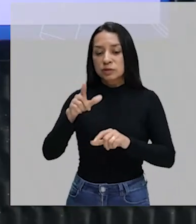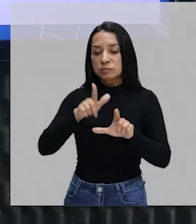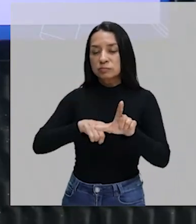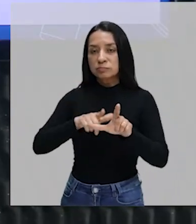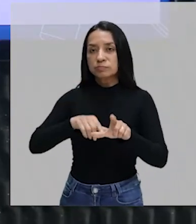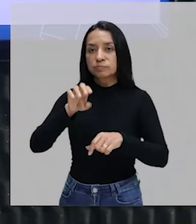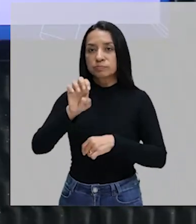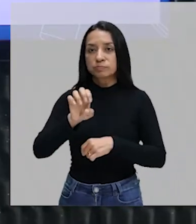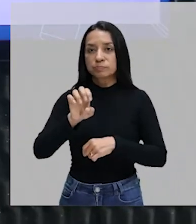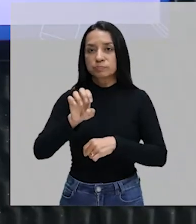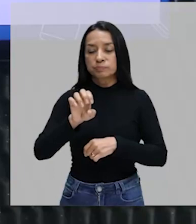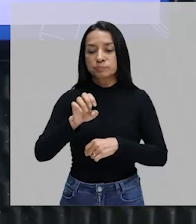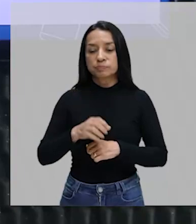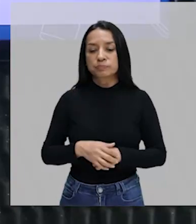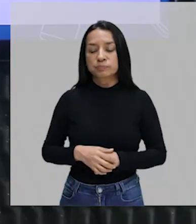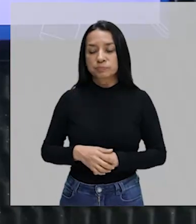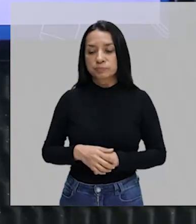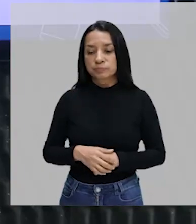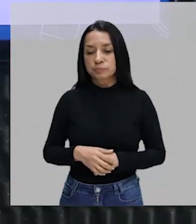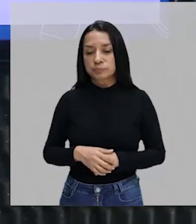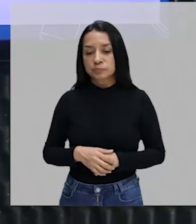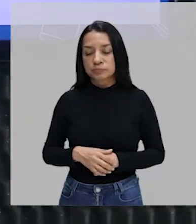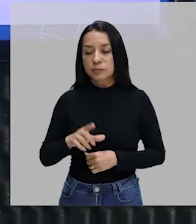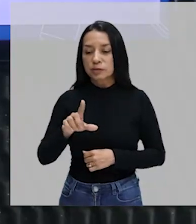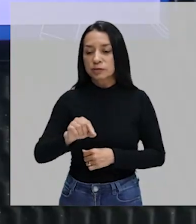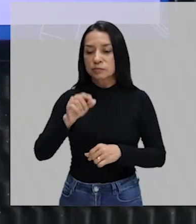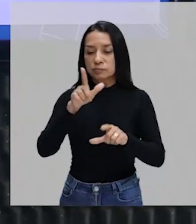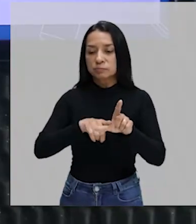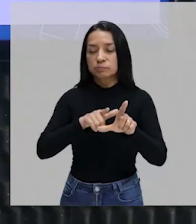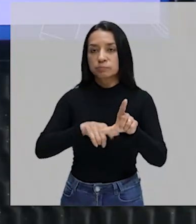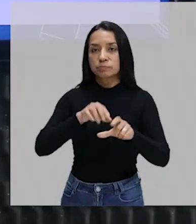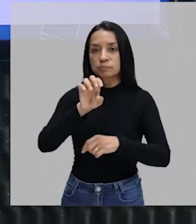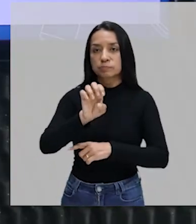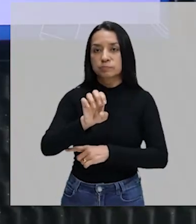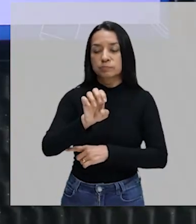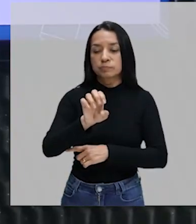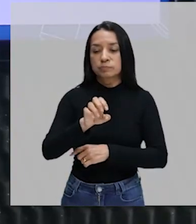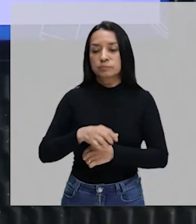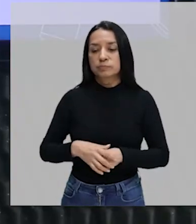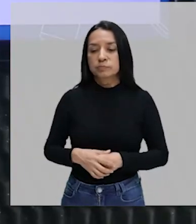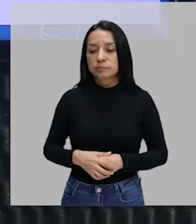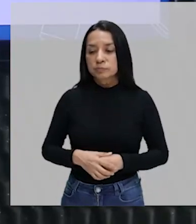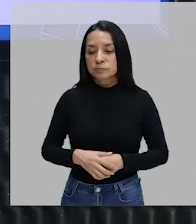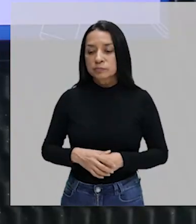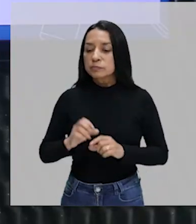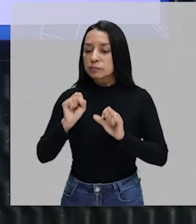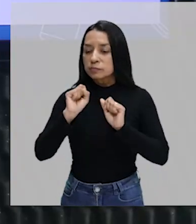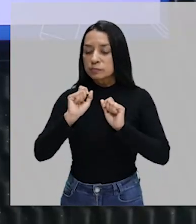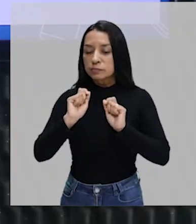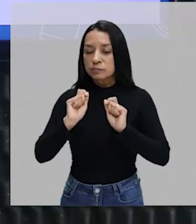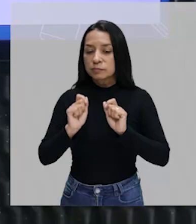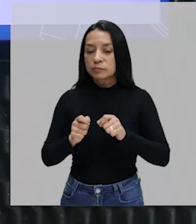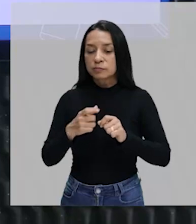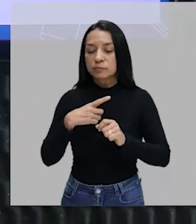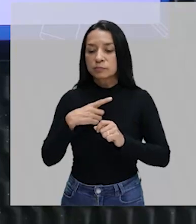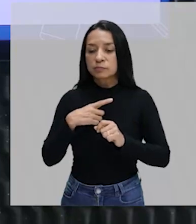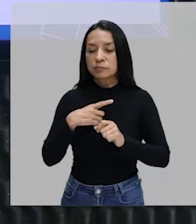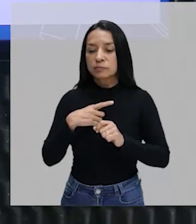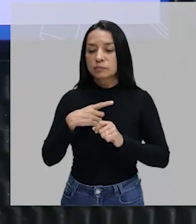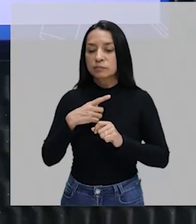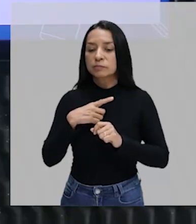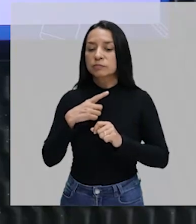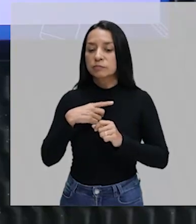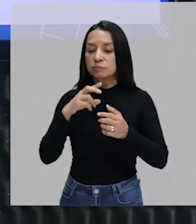E, o E de empirismo, marque aí letra E para vocês, para que possamos, né, ter aqui esta